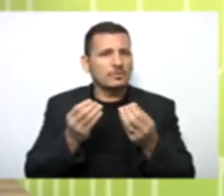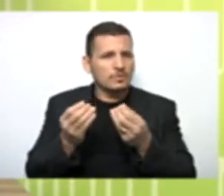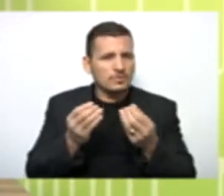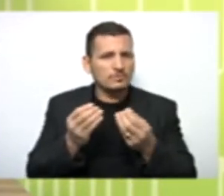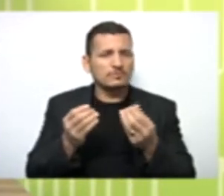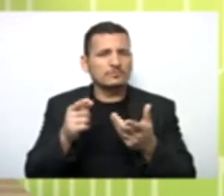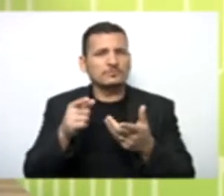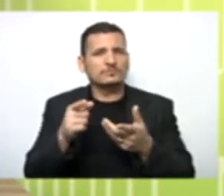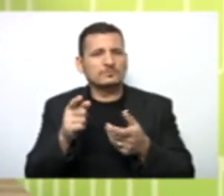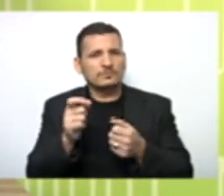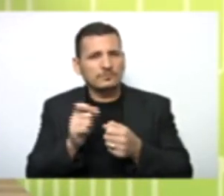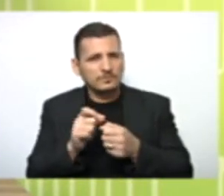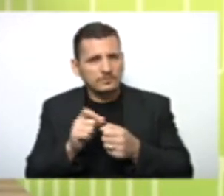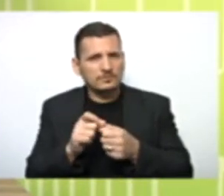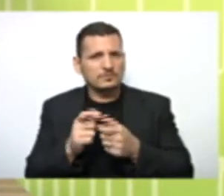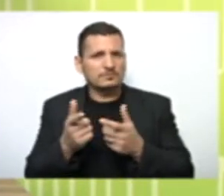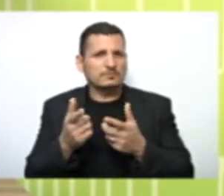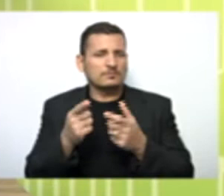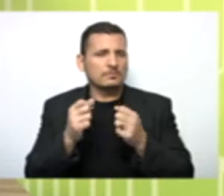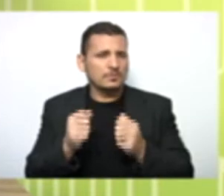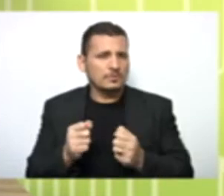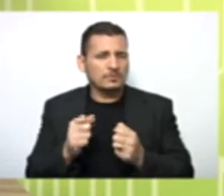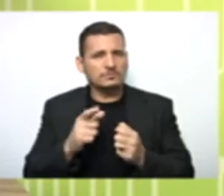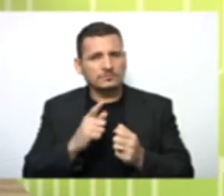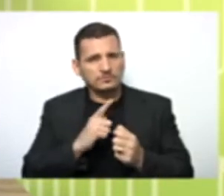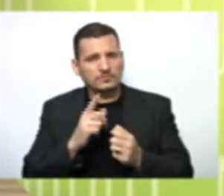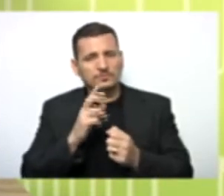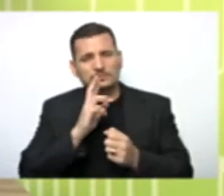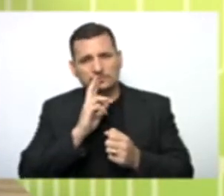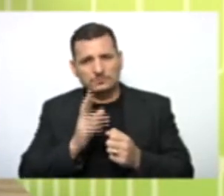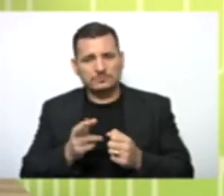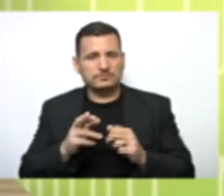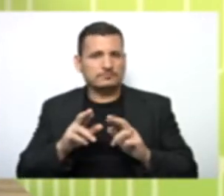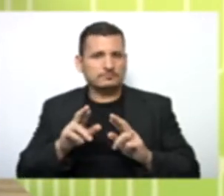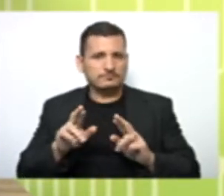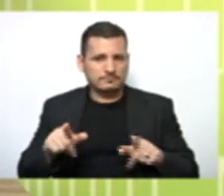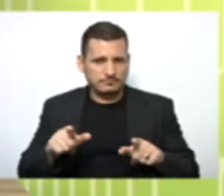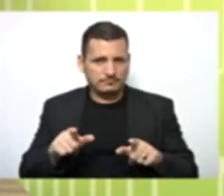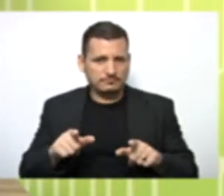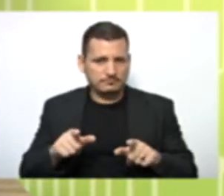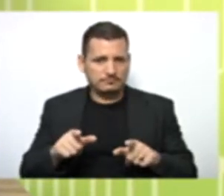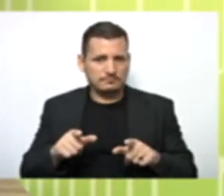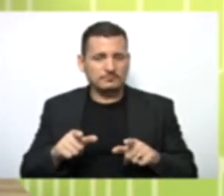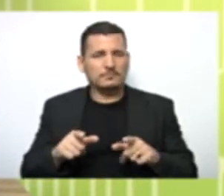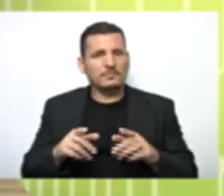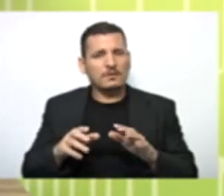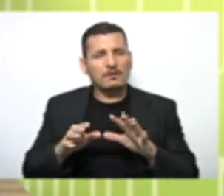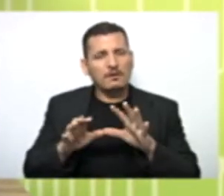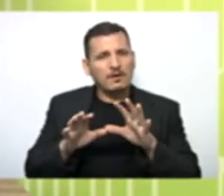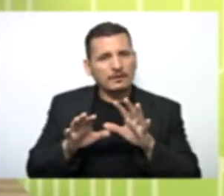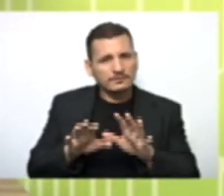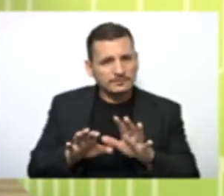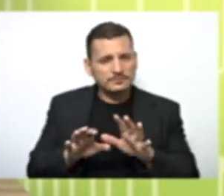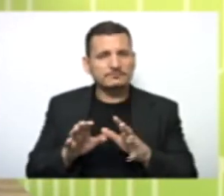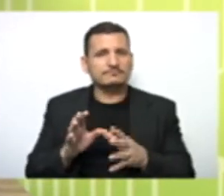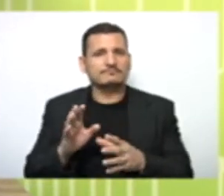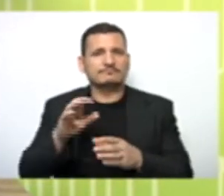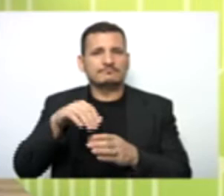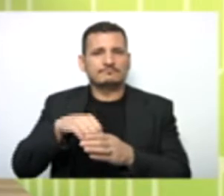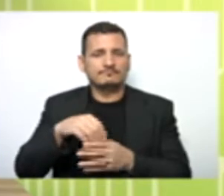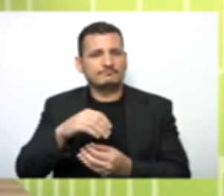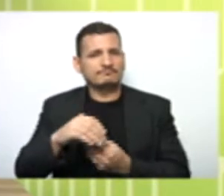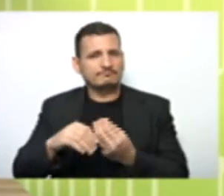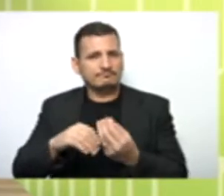se fazer, a gente pode ter resultados diferentes. E é exatamente assim que os processos